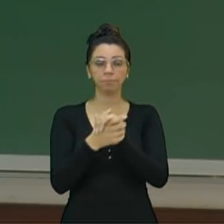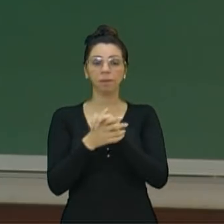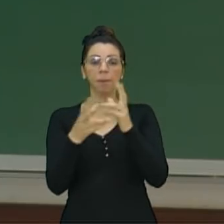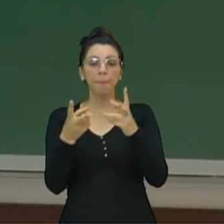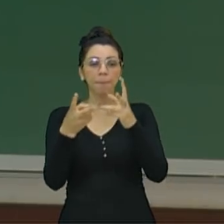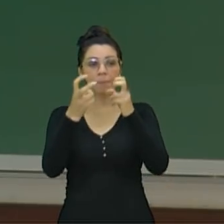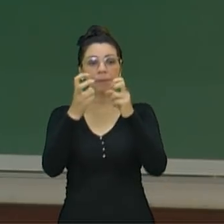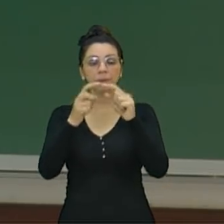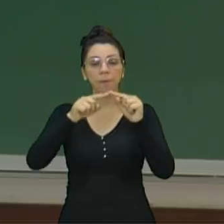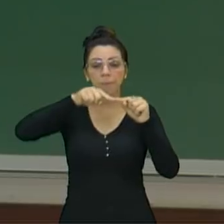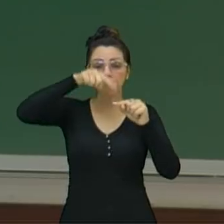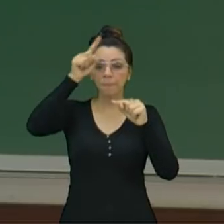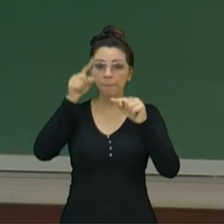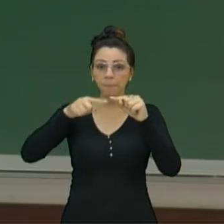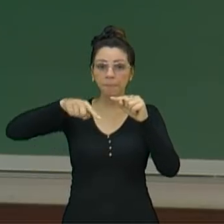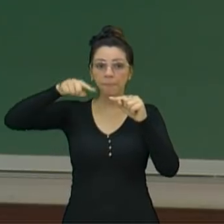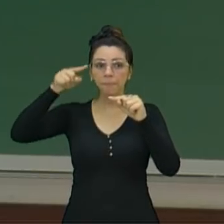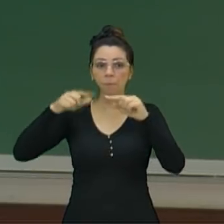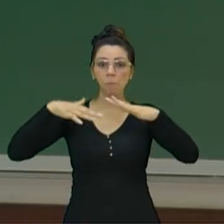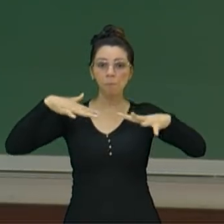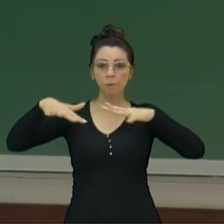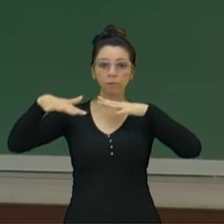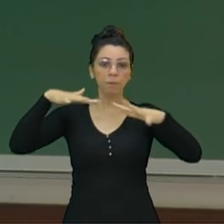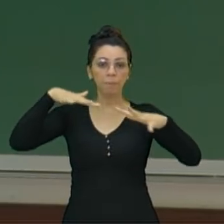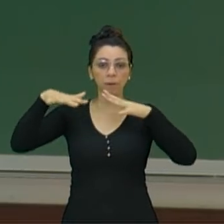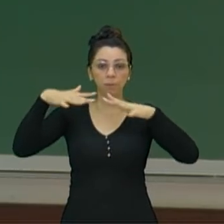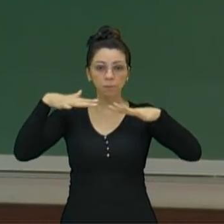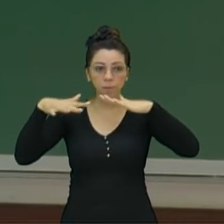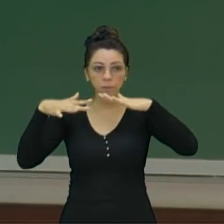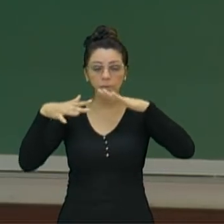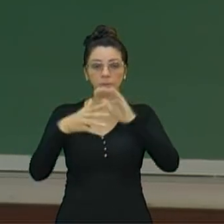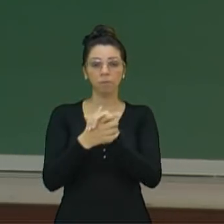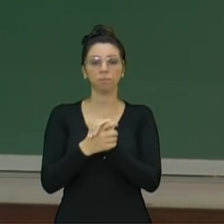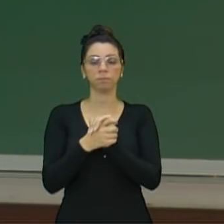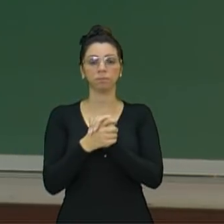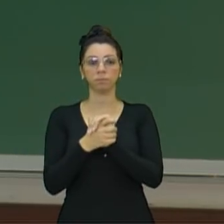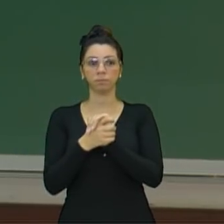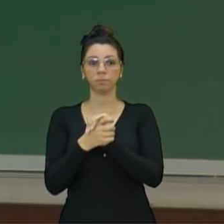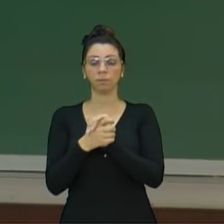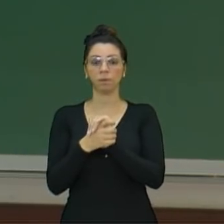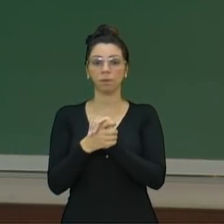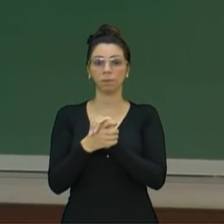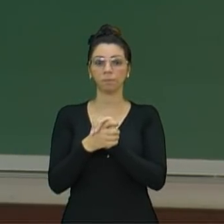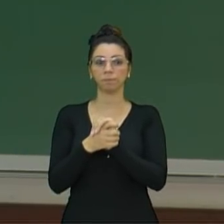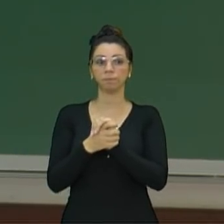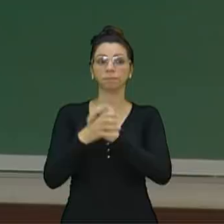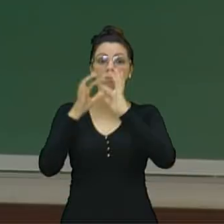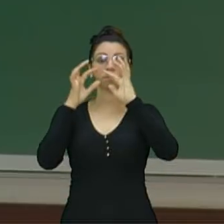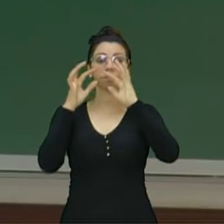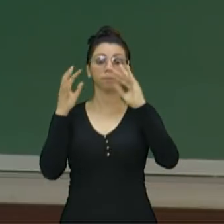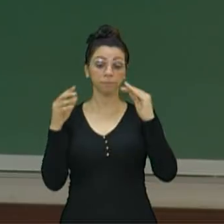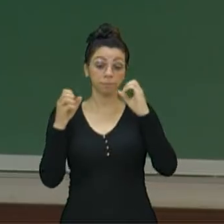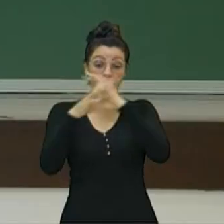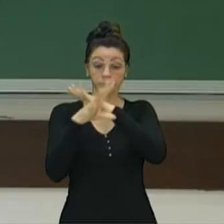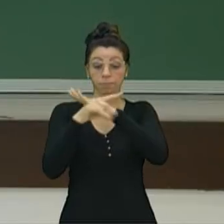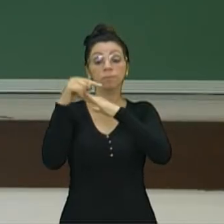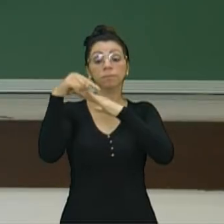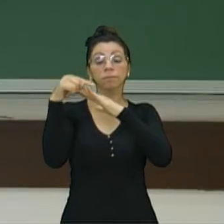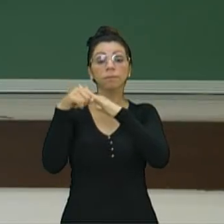o movimento. Olha um pulso, um movimento desta informação. Então, quando eu coloco que o